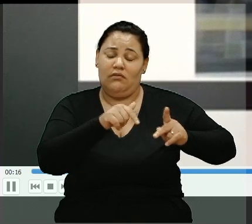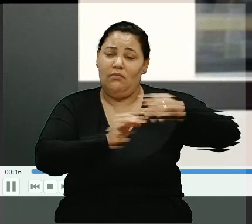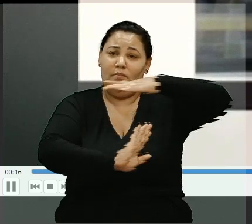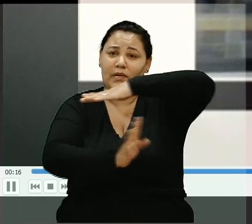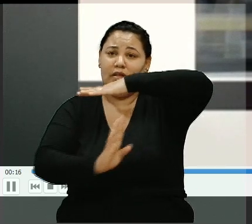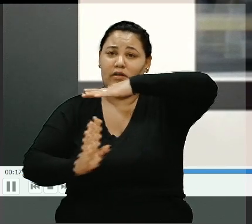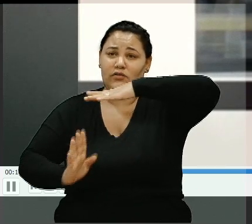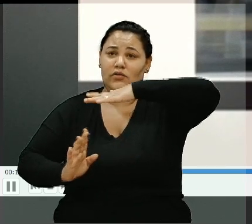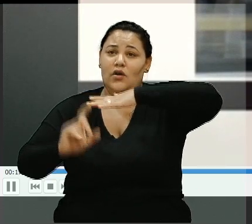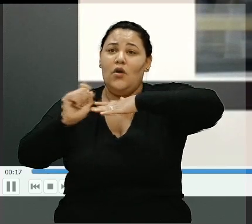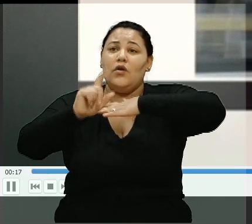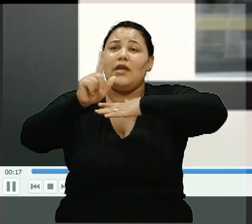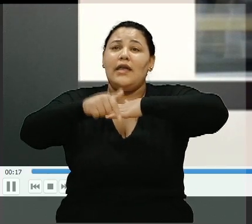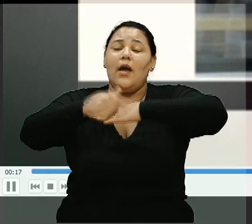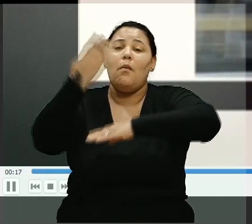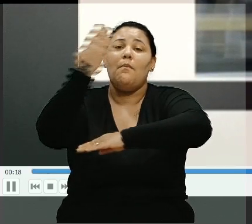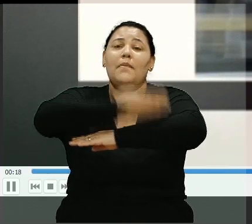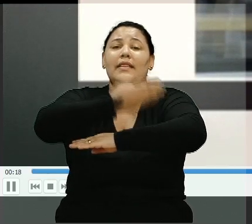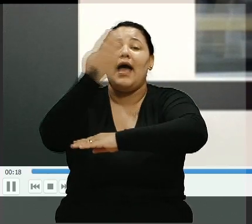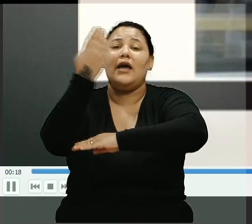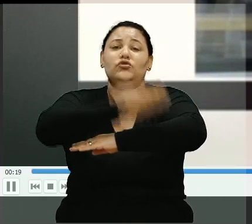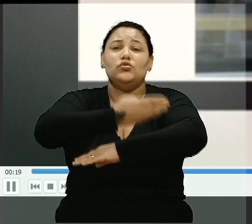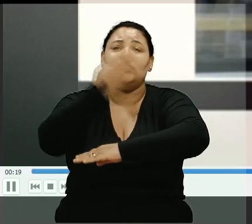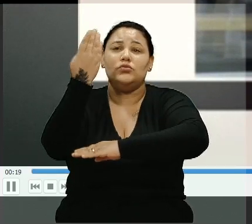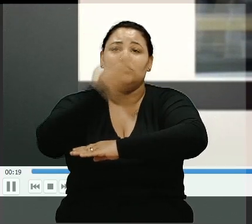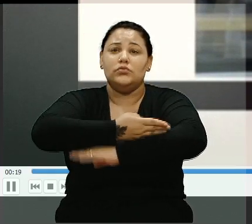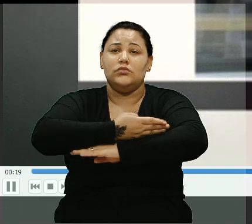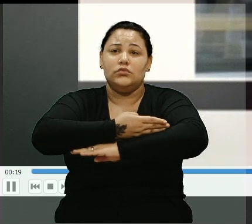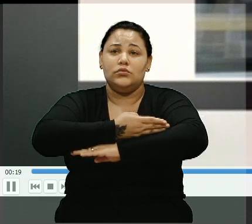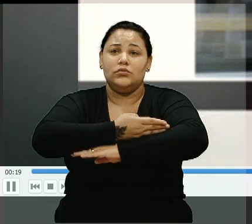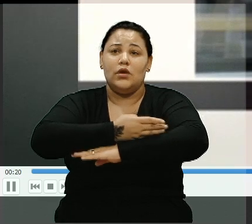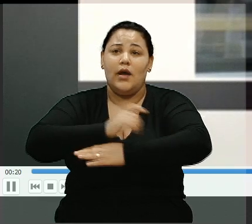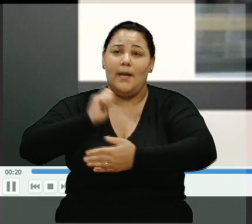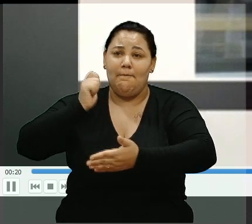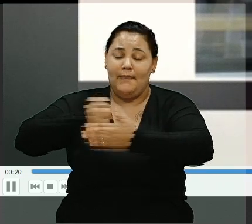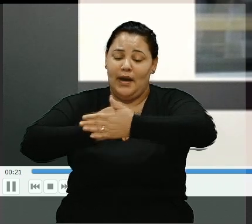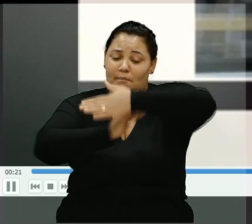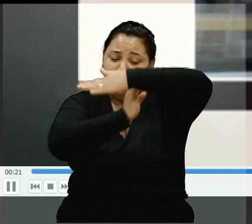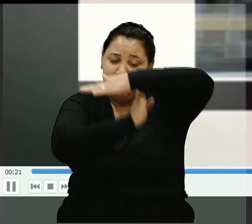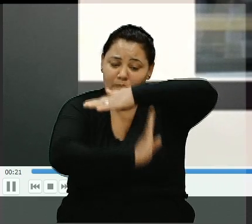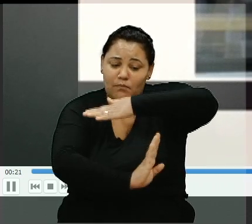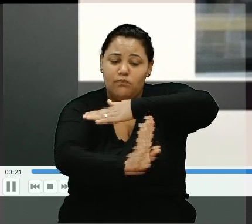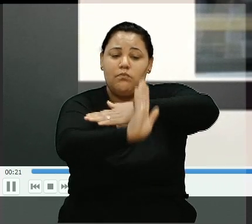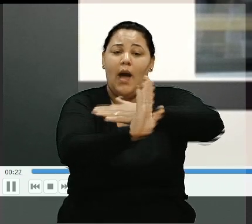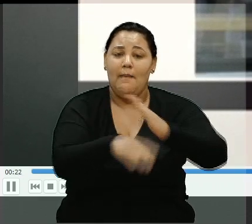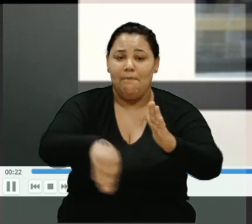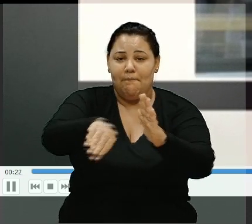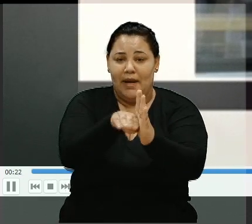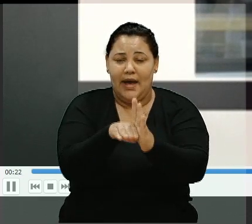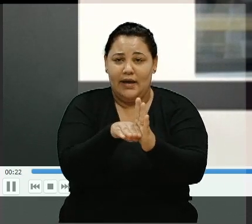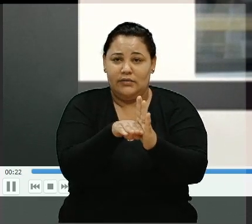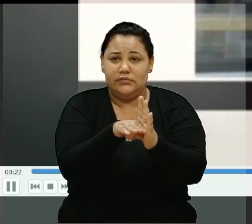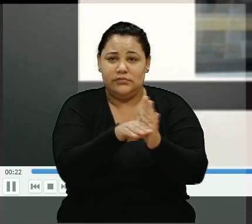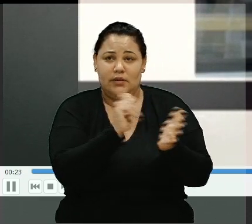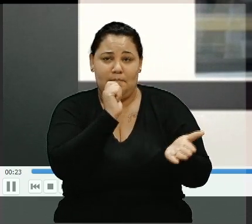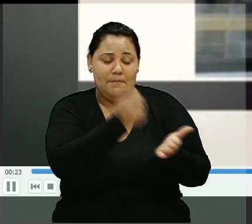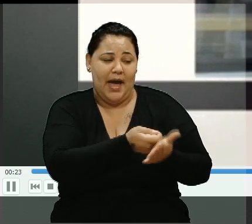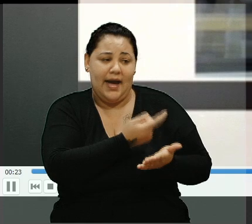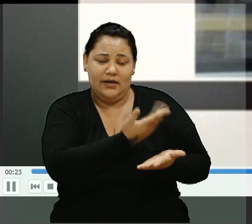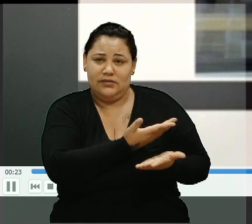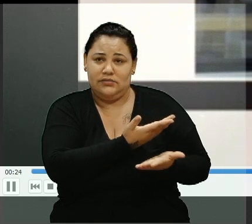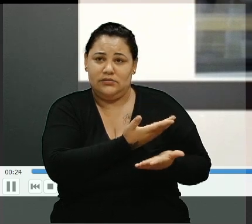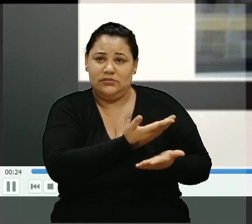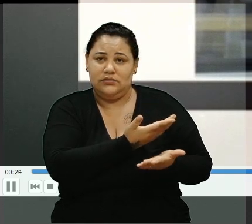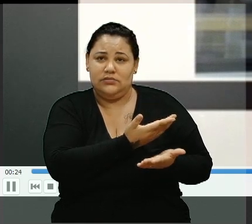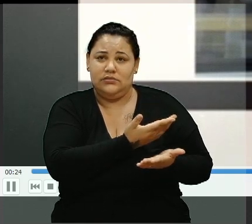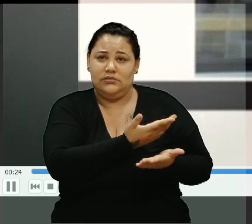que é um pedágio? Pagar para circular na estrada. O pedágio é passar numa praça que vai ter e a própria carta da RS,